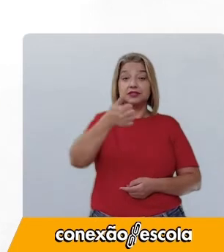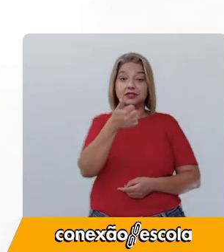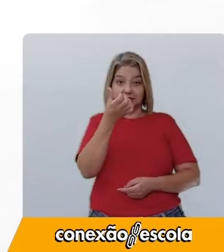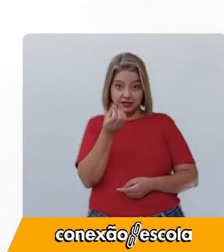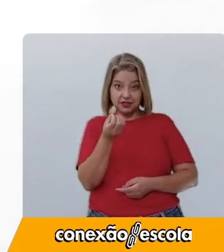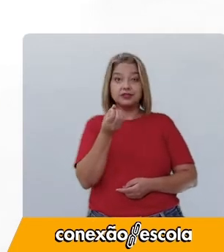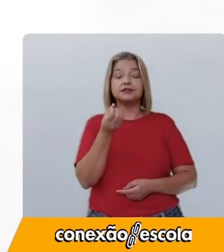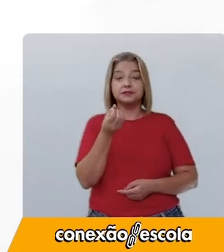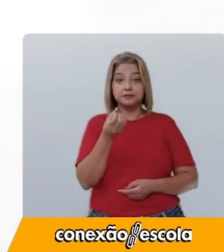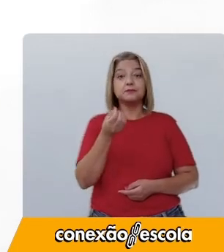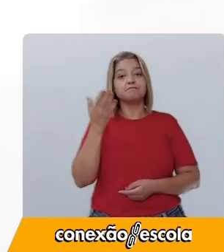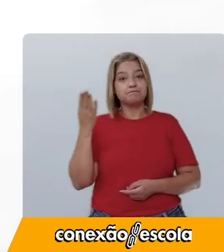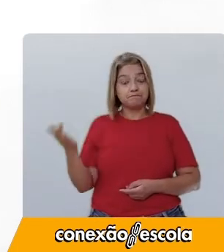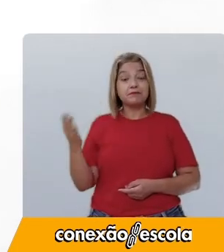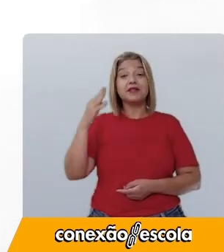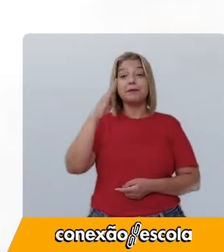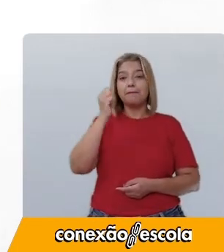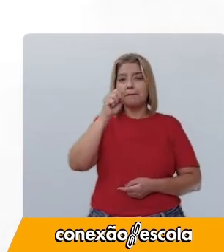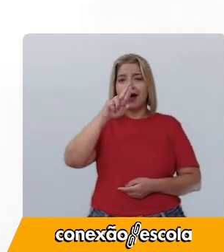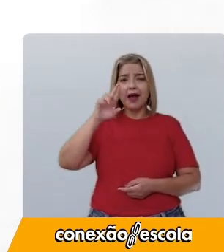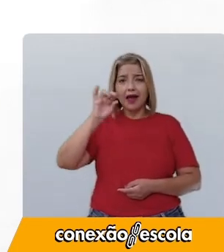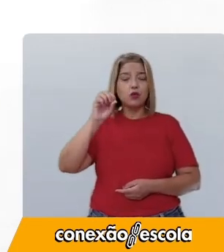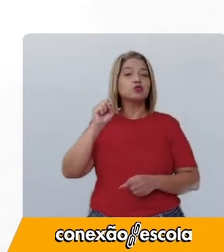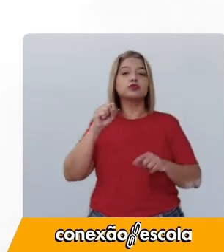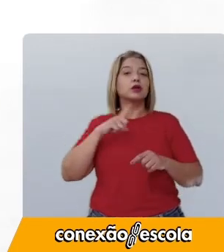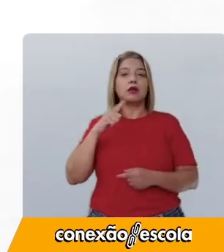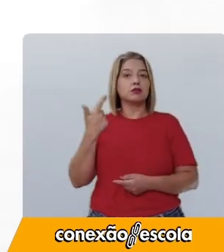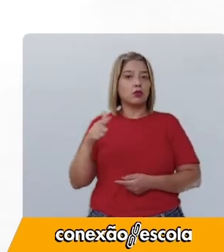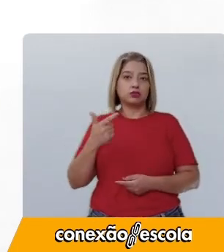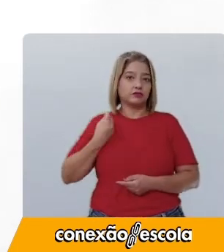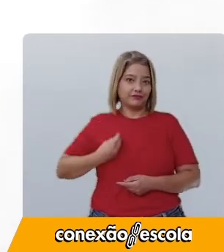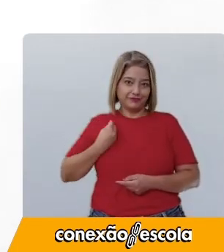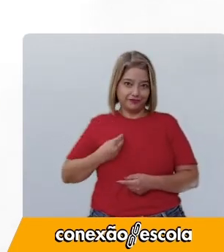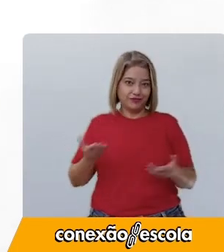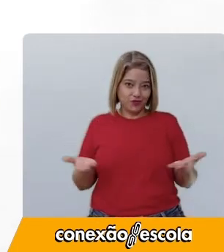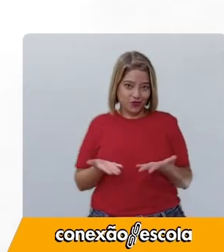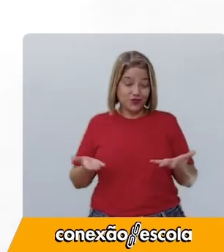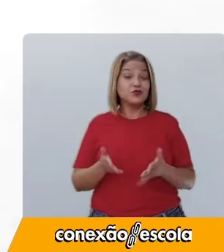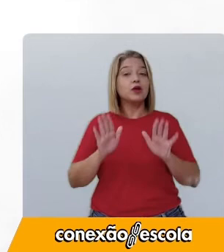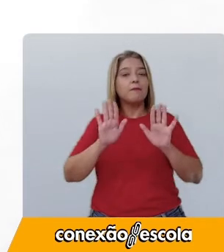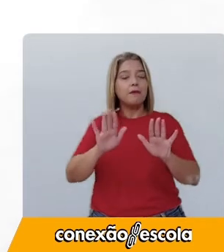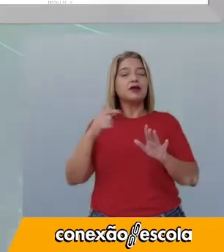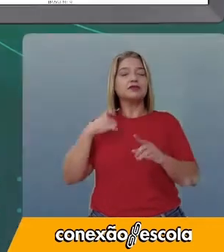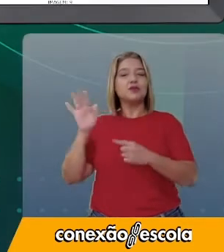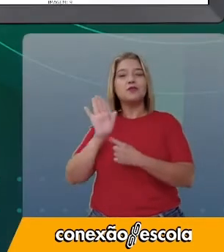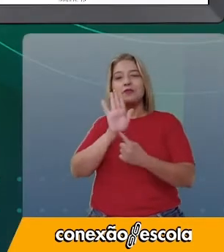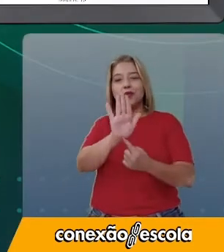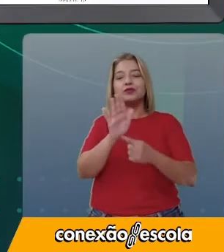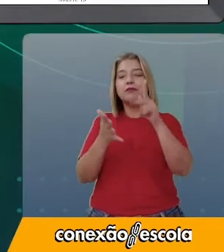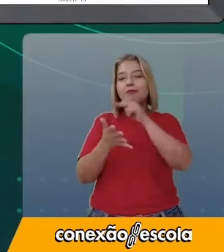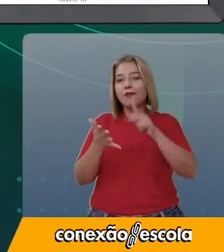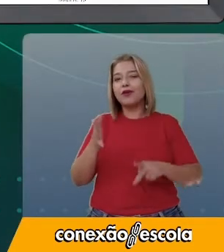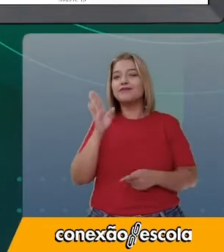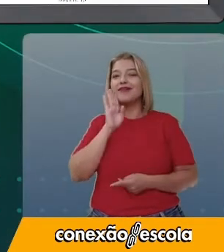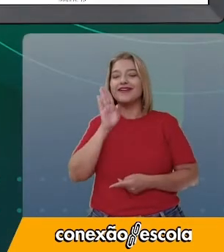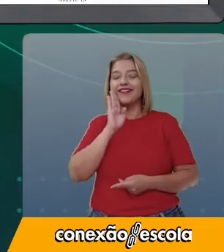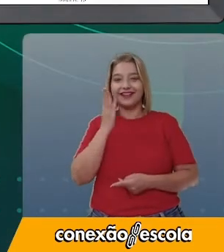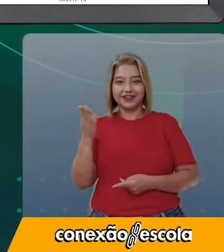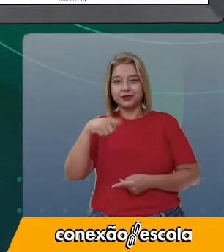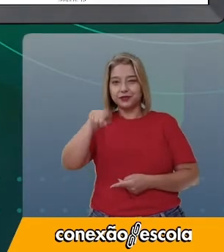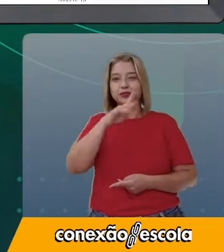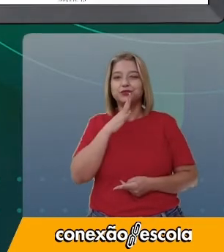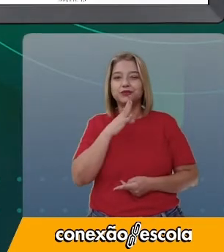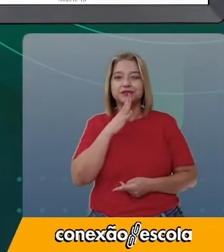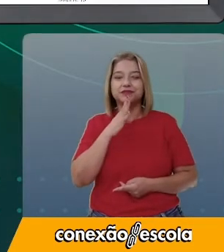1916. Então, Manuel de Barros não está mais conosco, mas eu trouxe um poema bem legal para